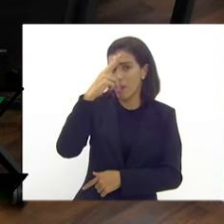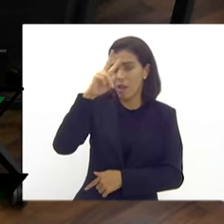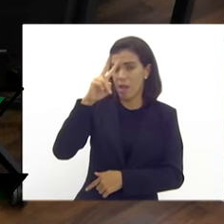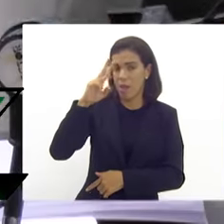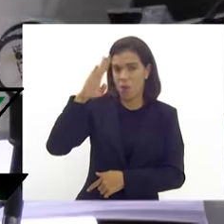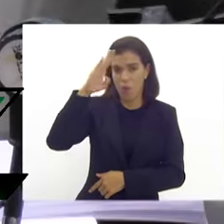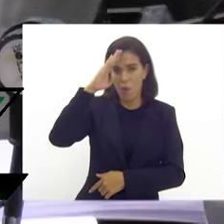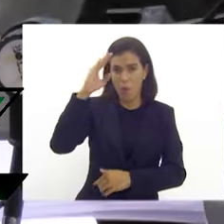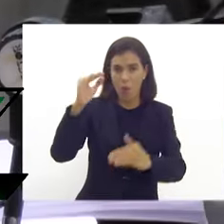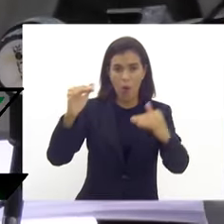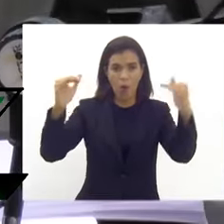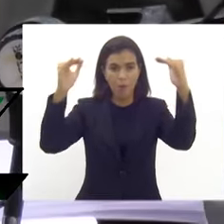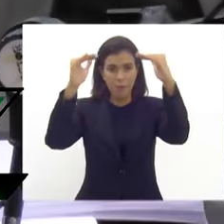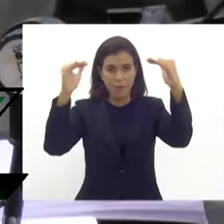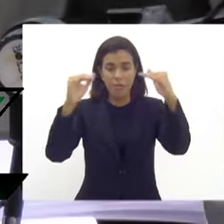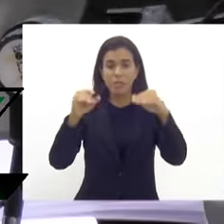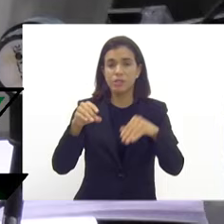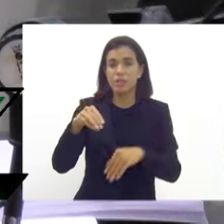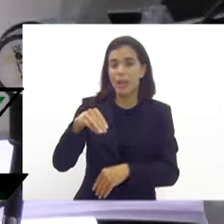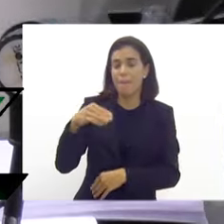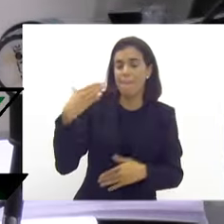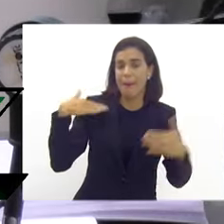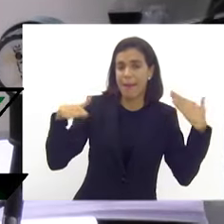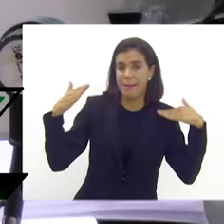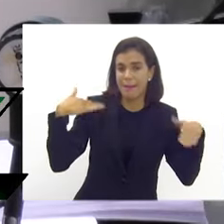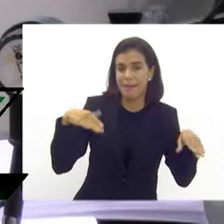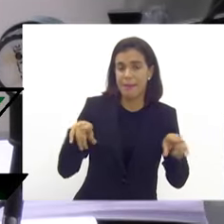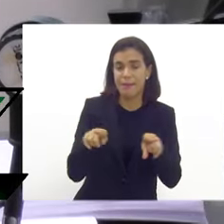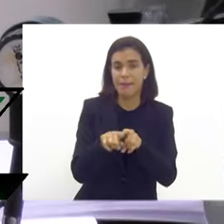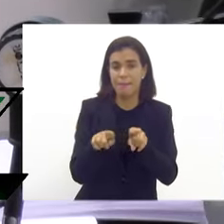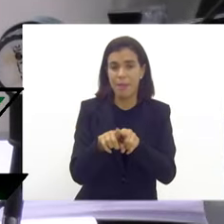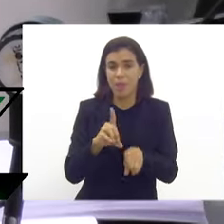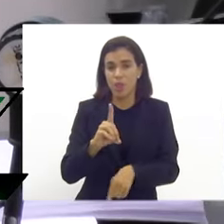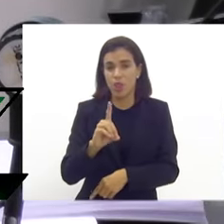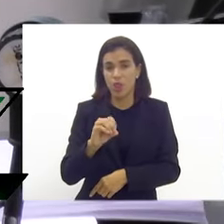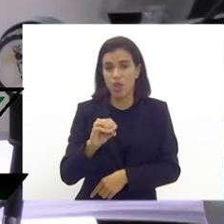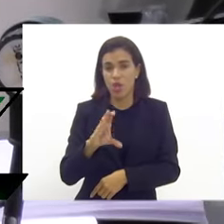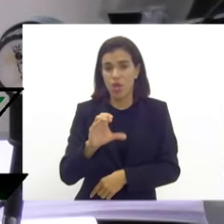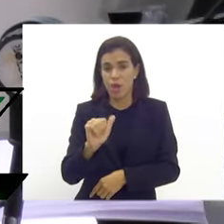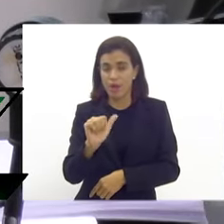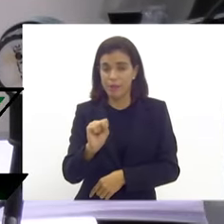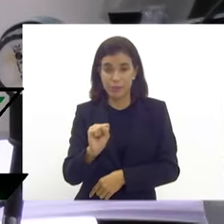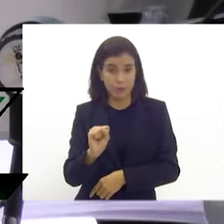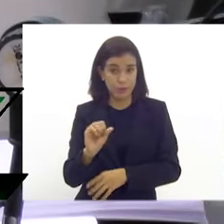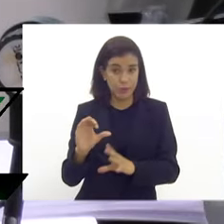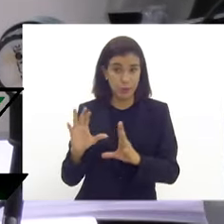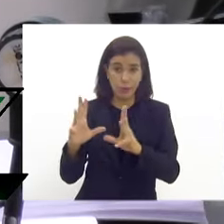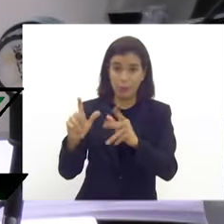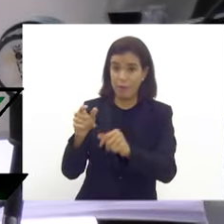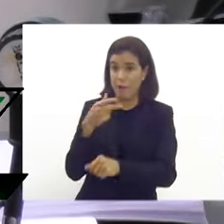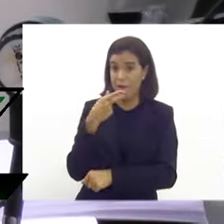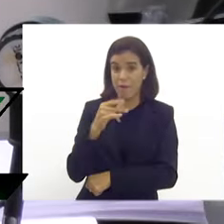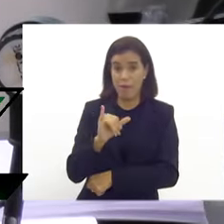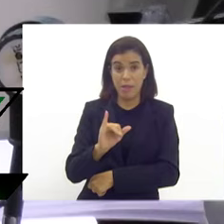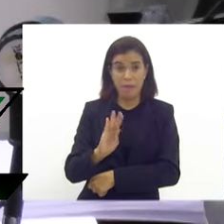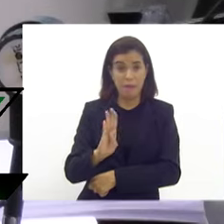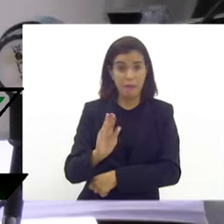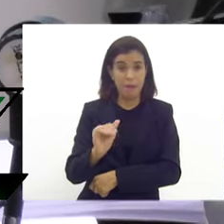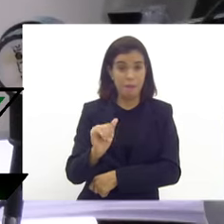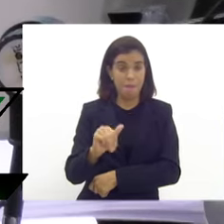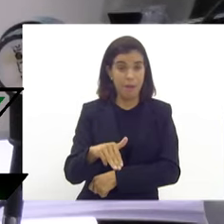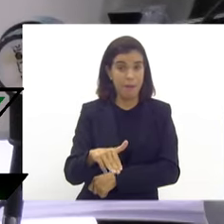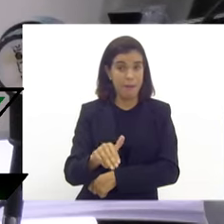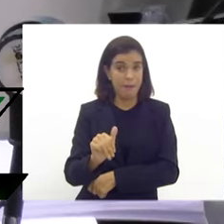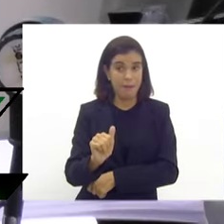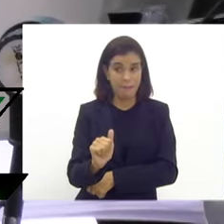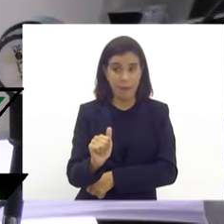da Marinha quanto Docas todo mundo falou falou falou falou e todo mundo colocava a questão do Ibama né como um ente